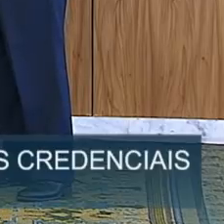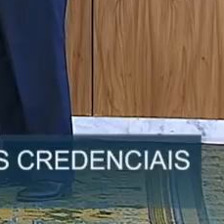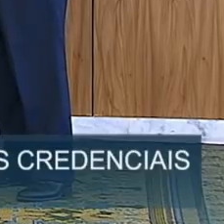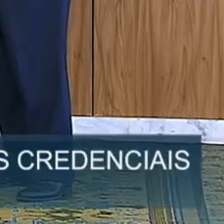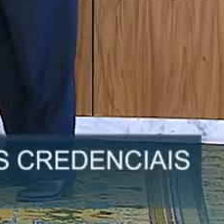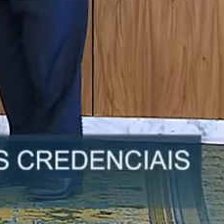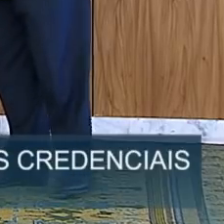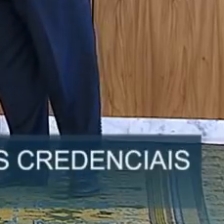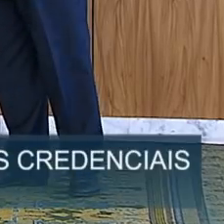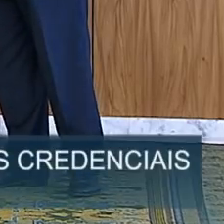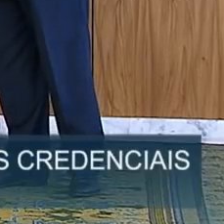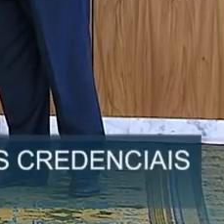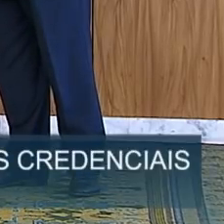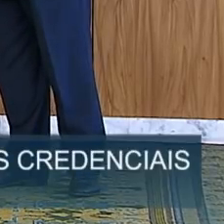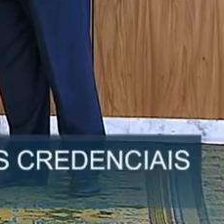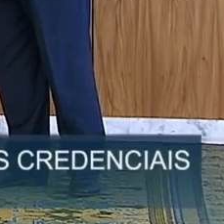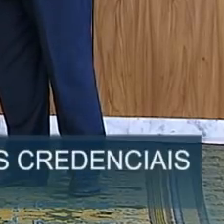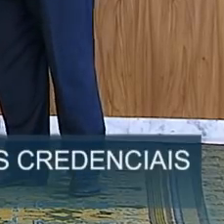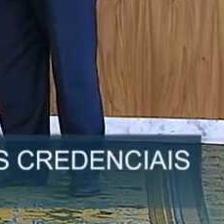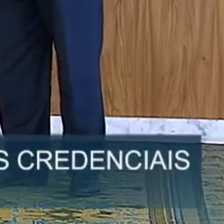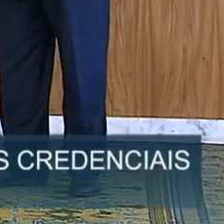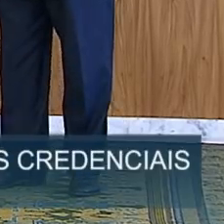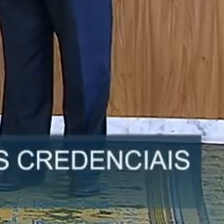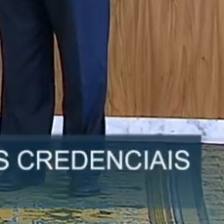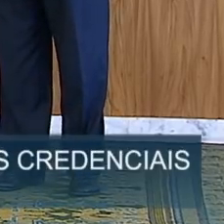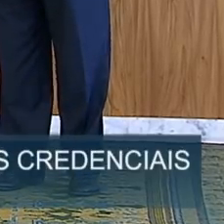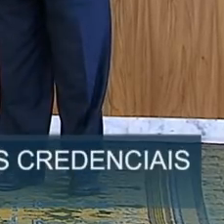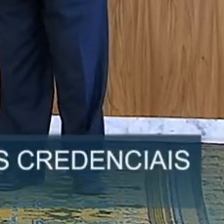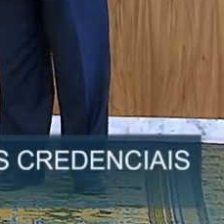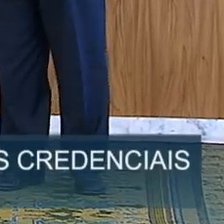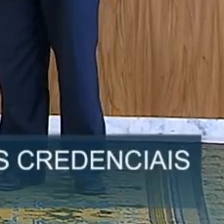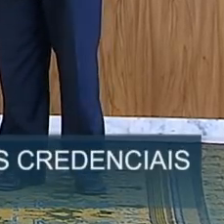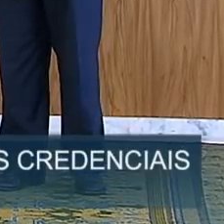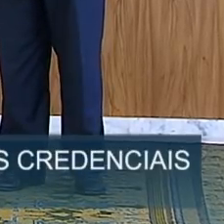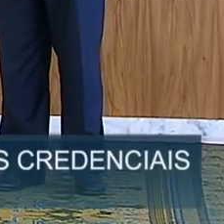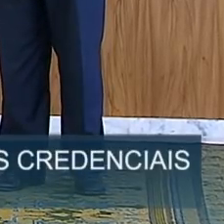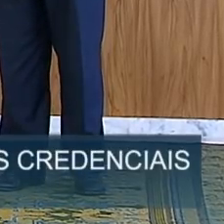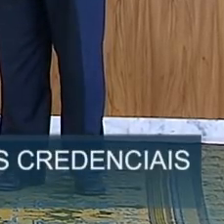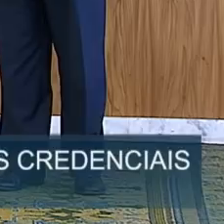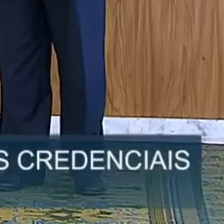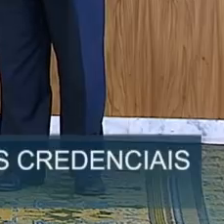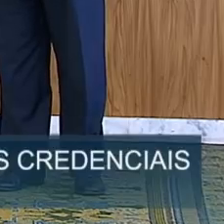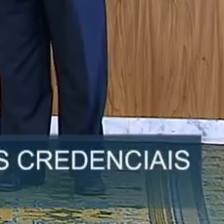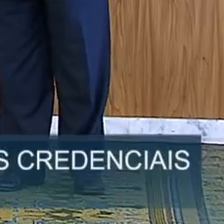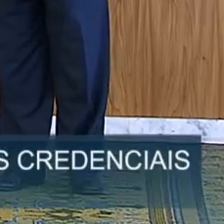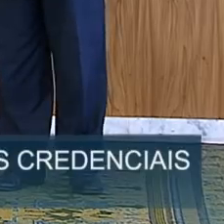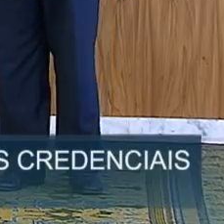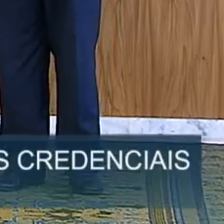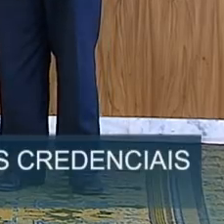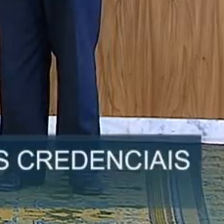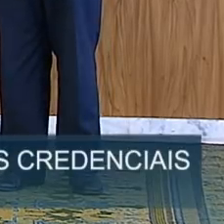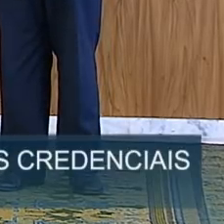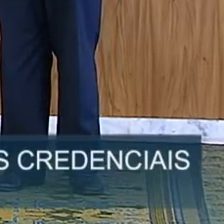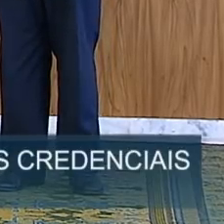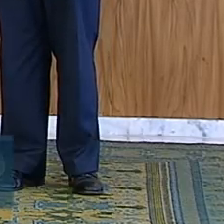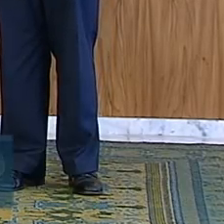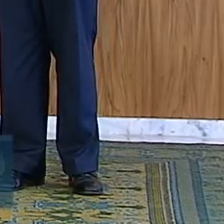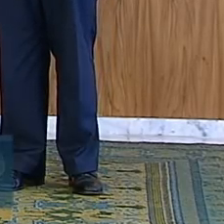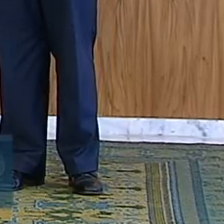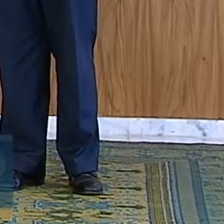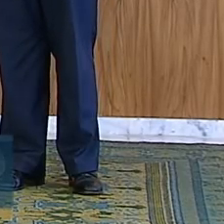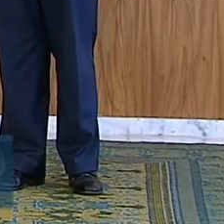Embaixadora Maria Lourdes Urbaneja Durant, da República Bolivariana da Venezuela.